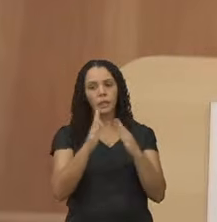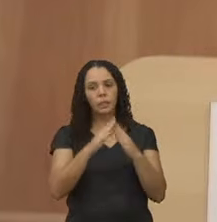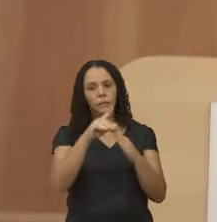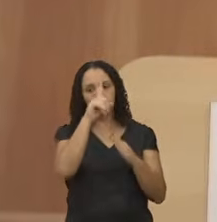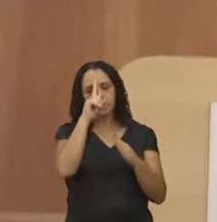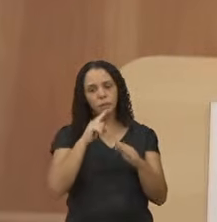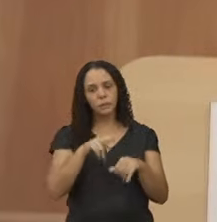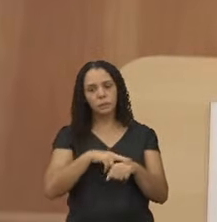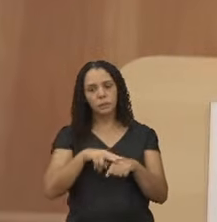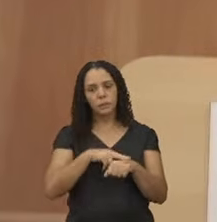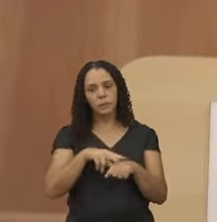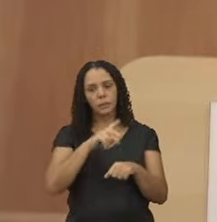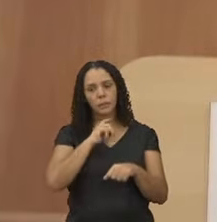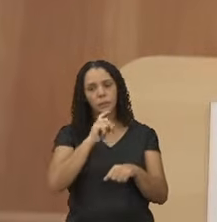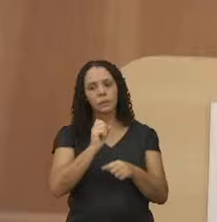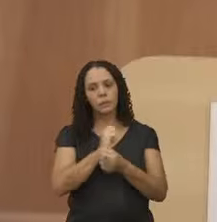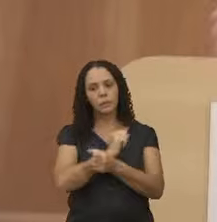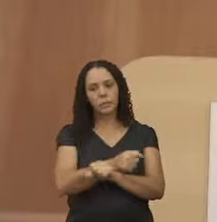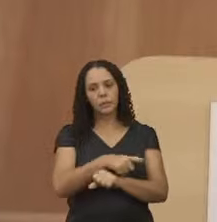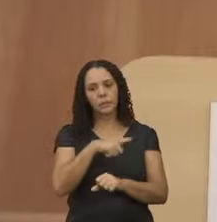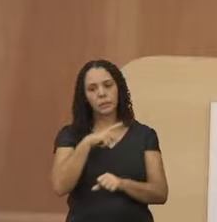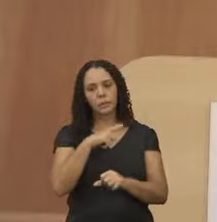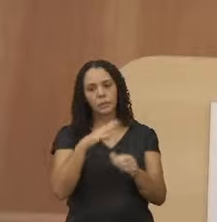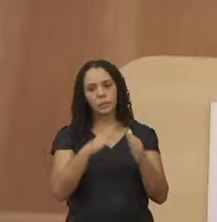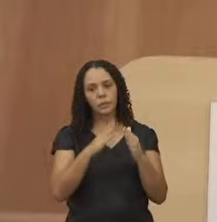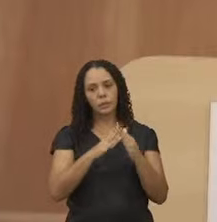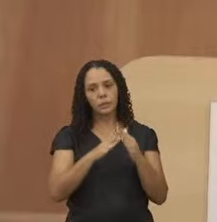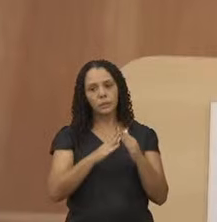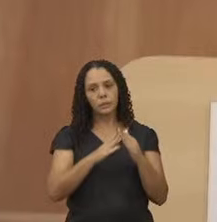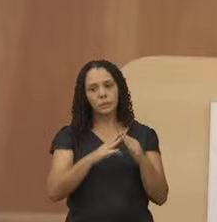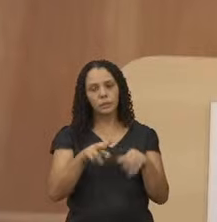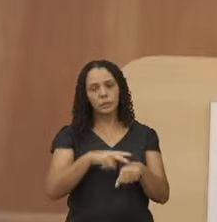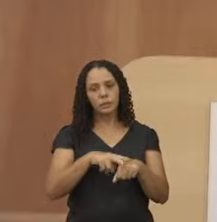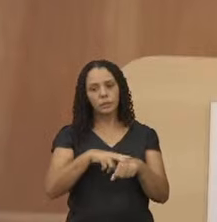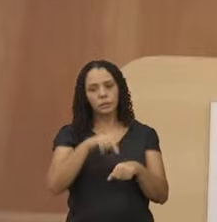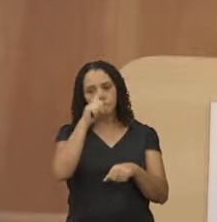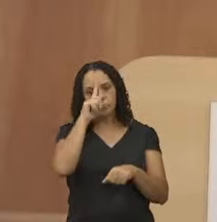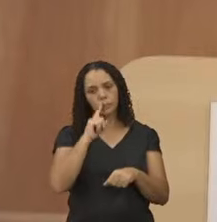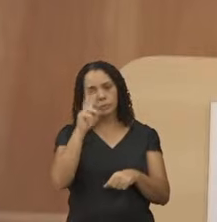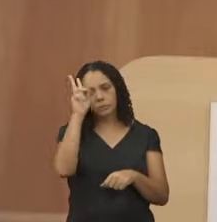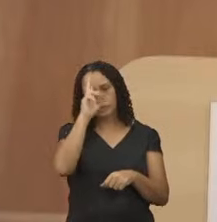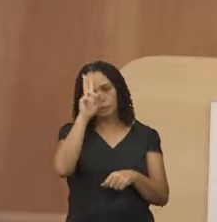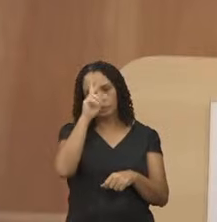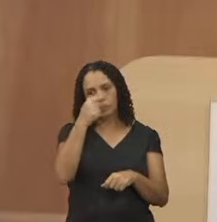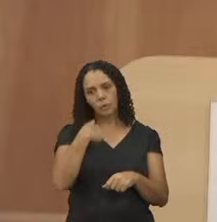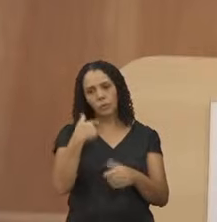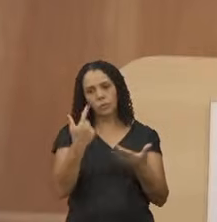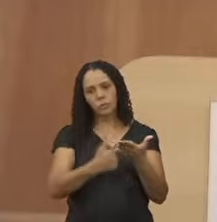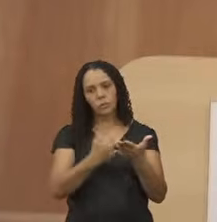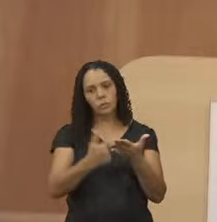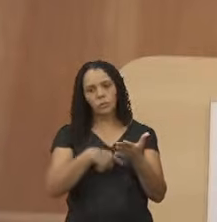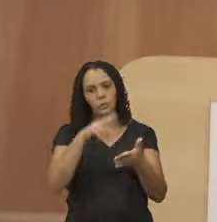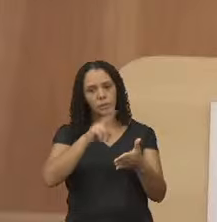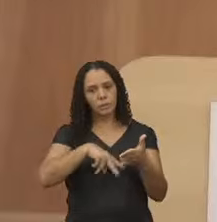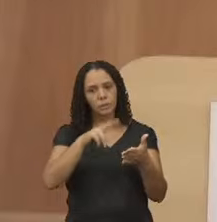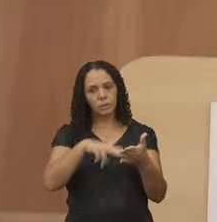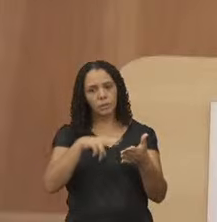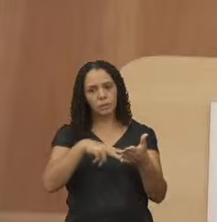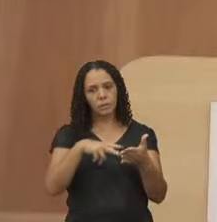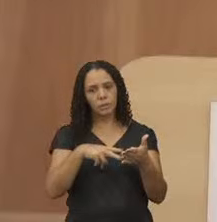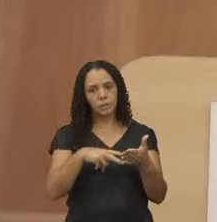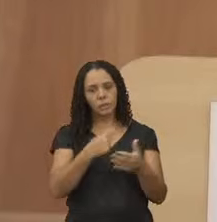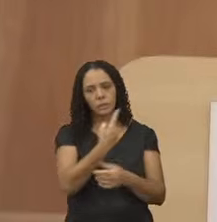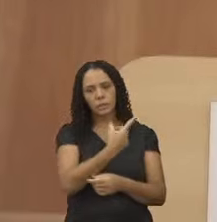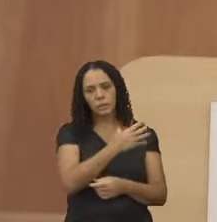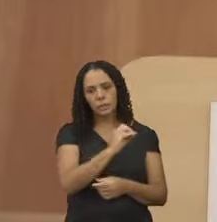Amarela, sobre ninguém ser obrigado a ter a Casa Verde ou ter a Casa Amarela. Isso me lembrou, Silfarne, de um livro que eu li, um dos meus livros favoritos, chama